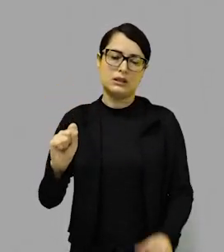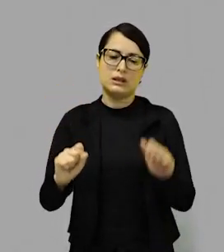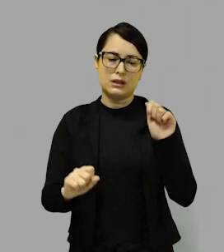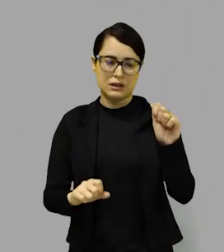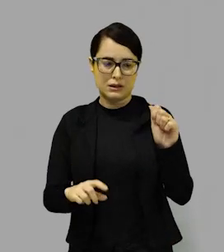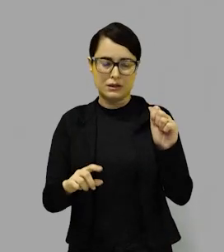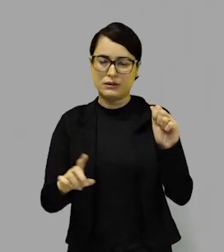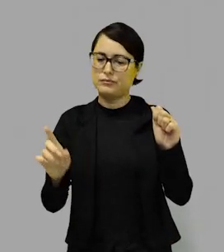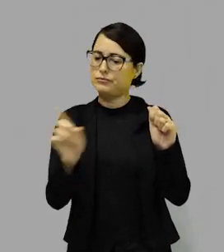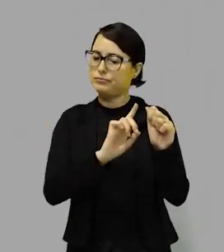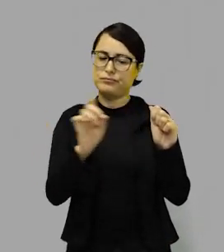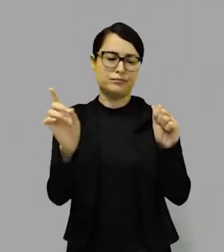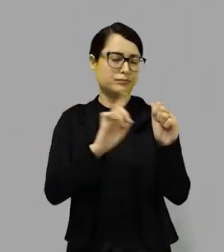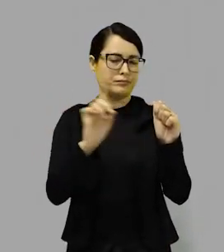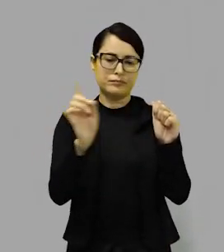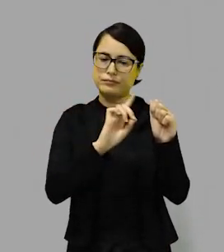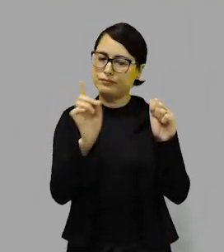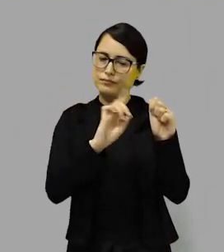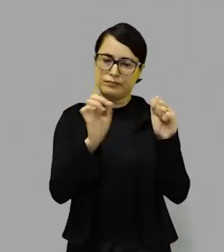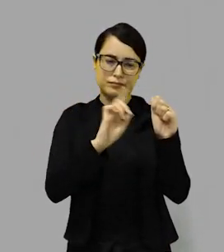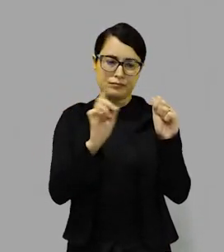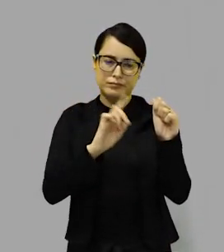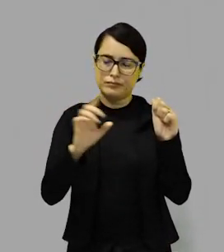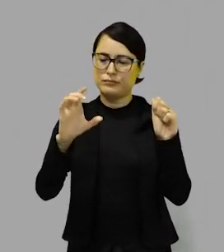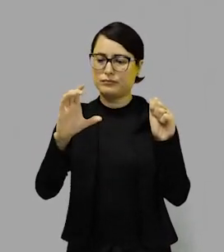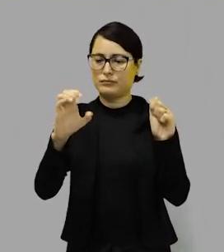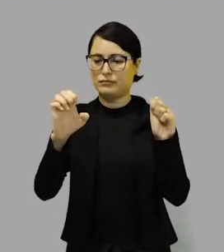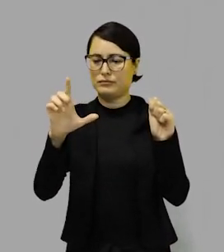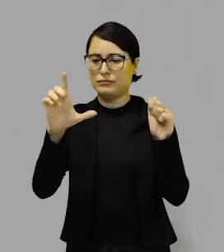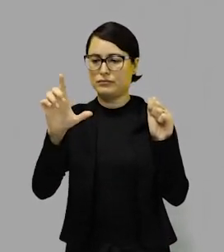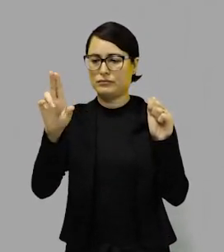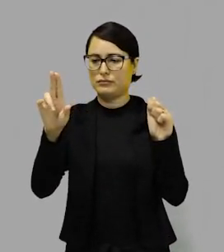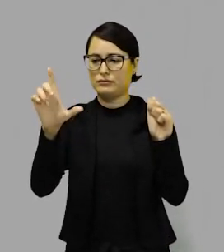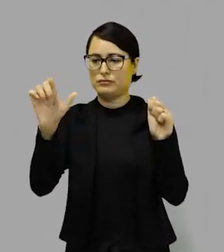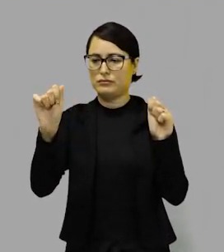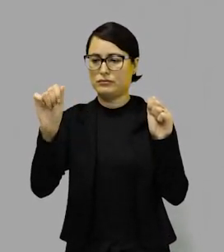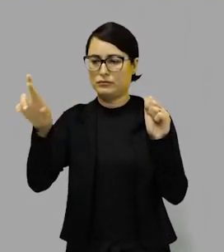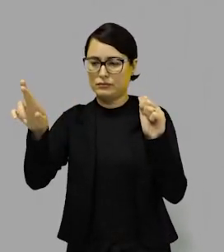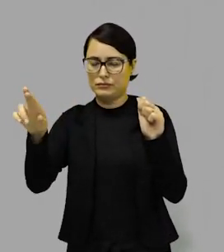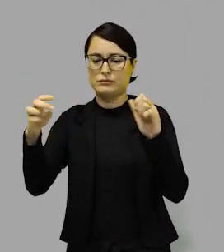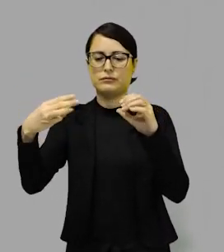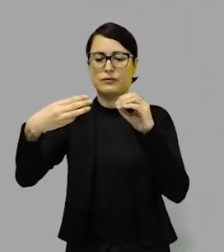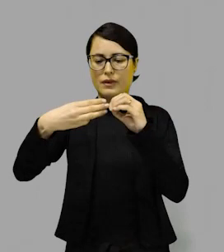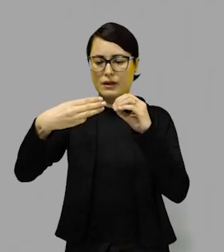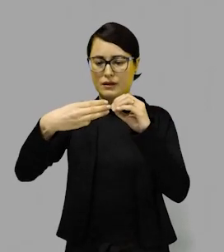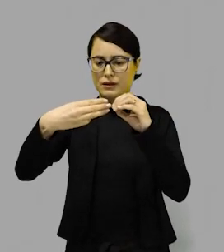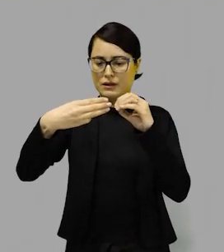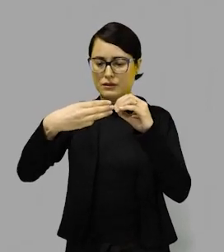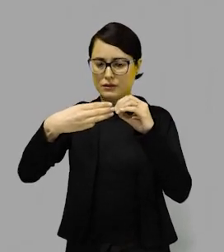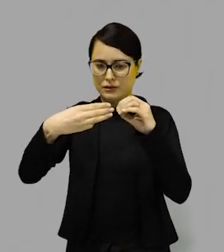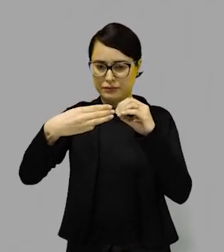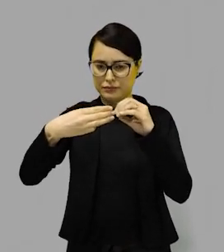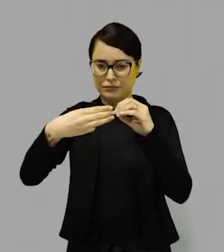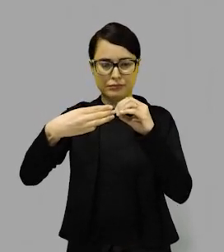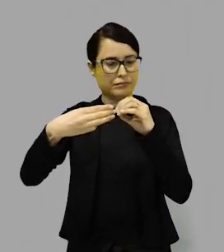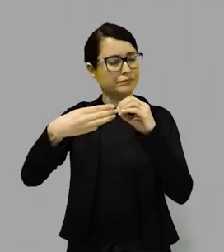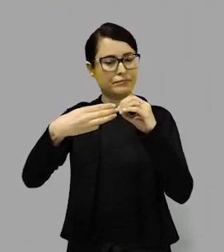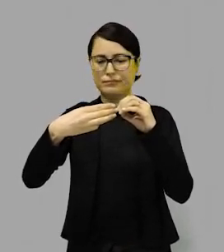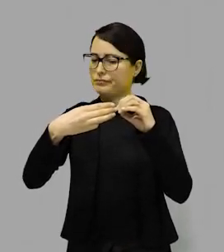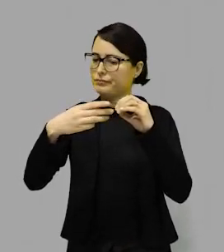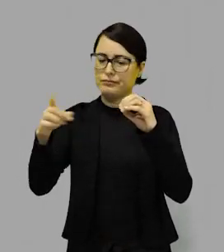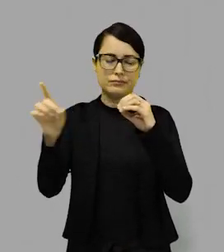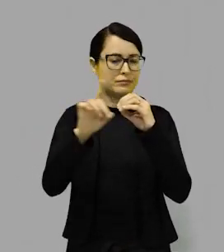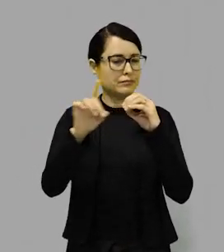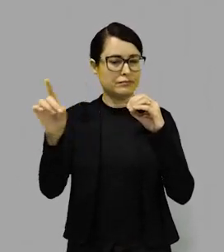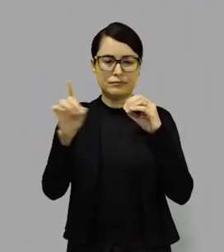ver com negação. Celular tem a ver com célula, ou seja, eles não são